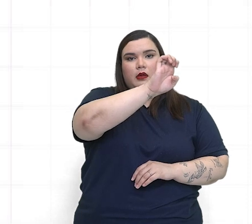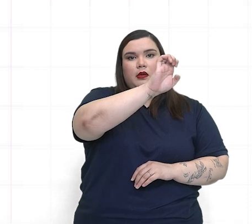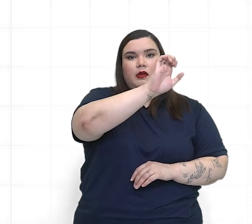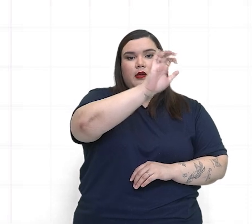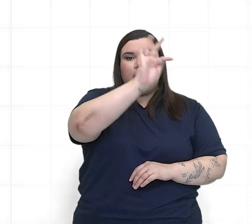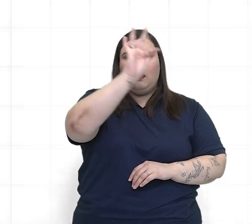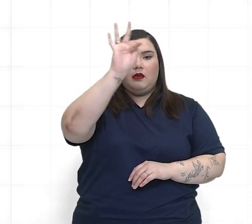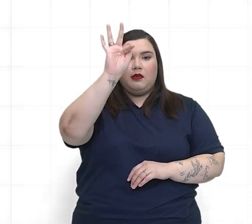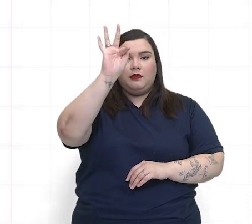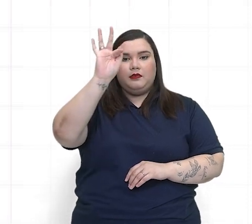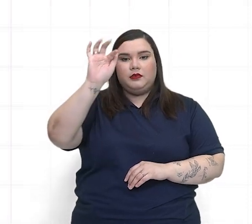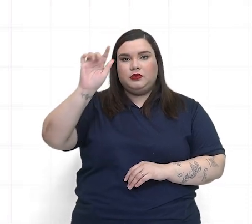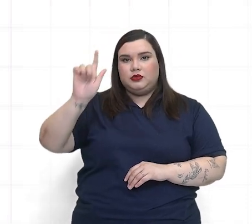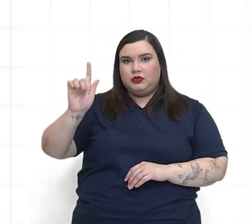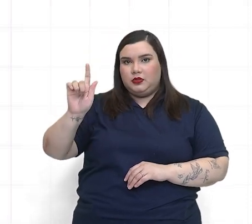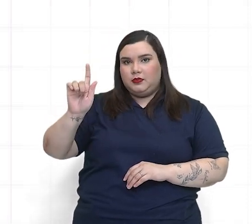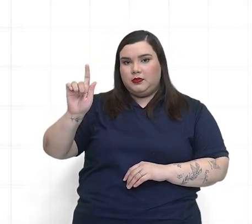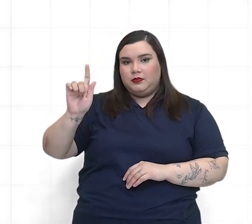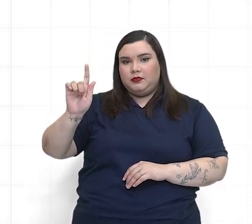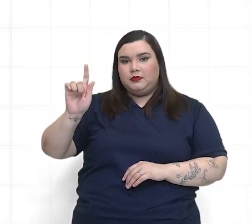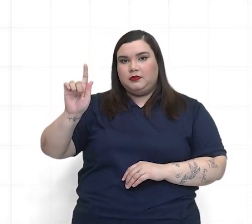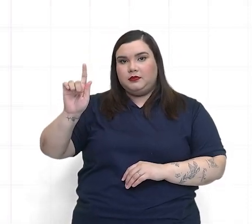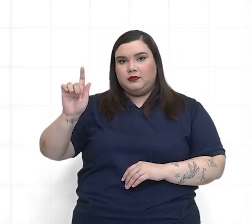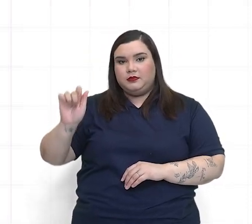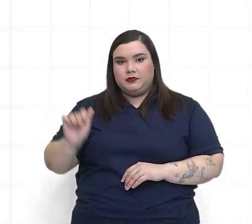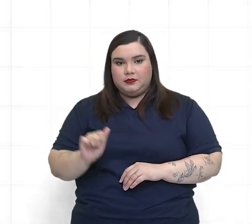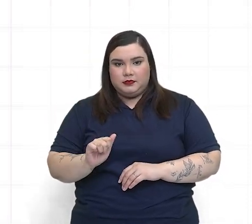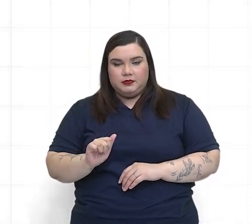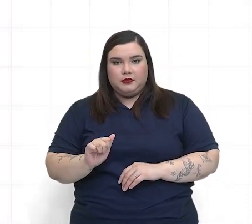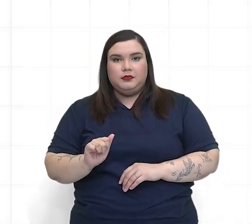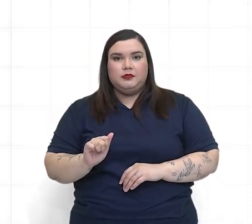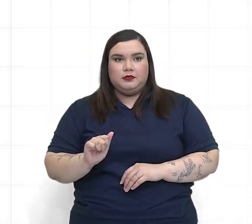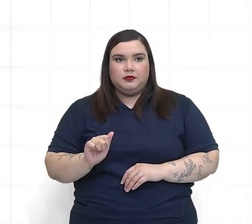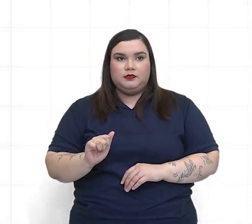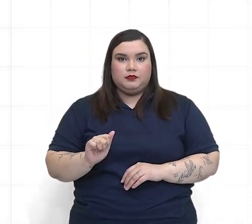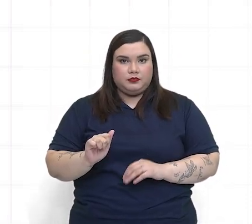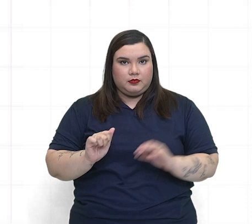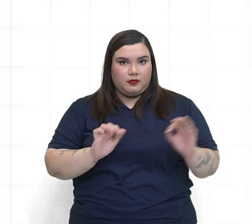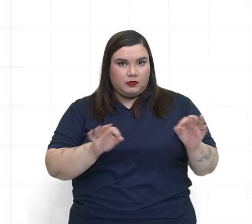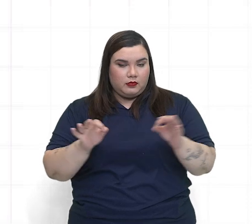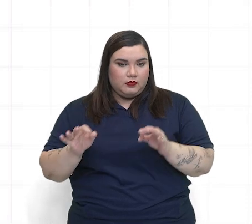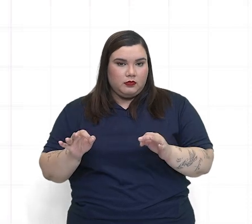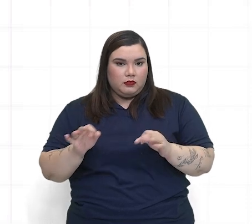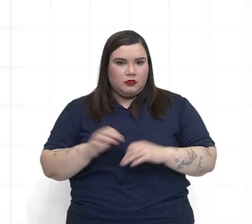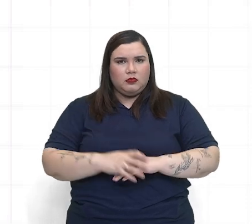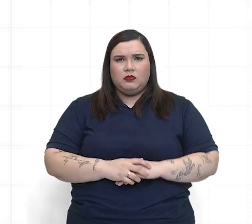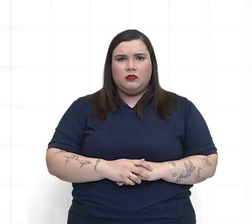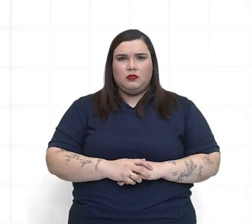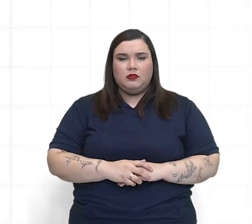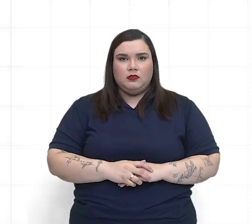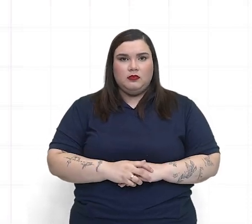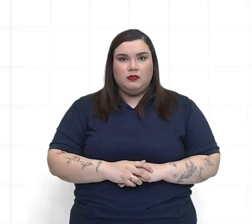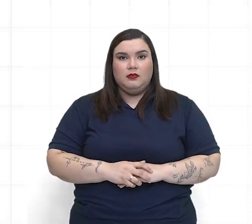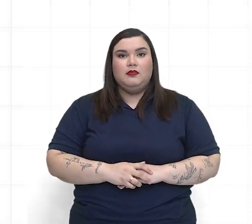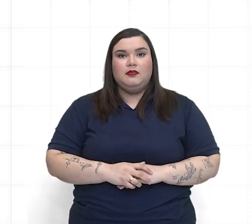DE, EF, FG e fechando o polígono GA.